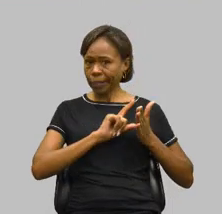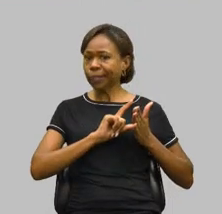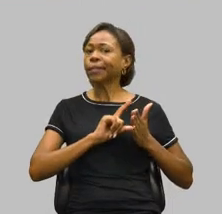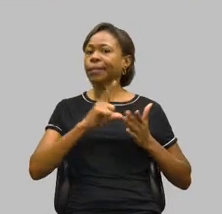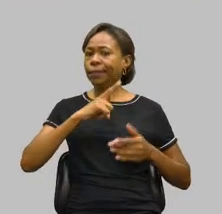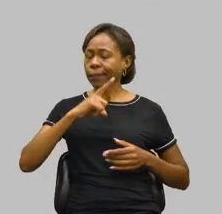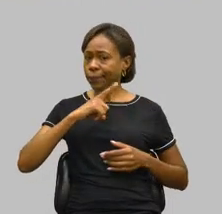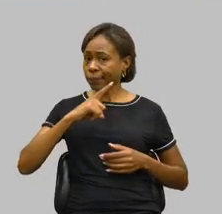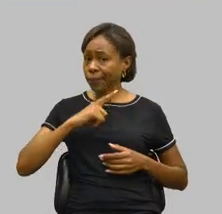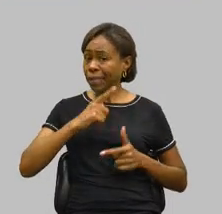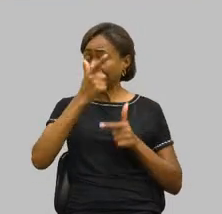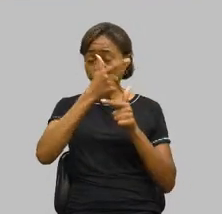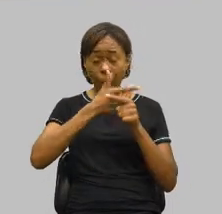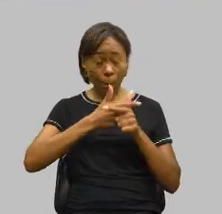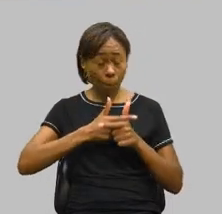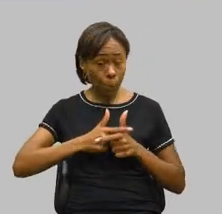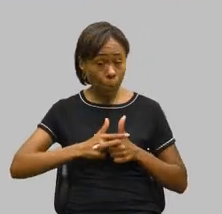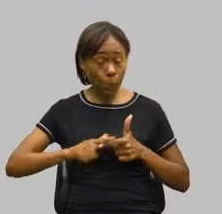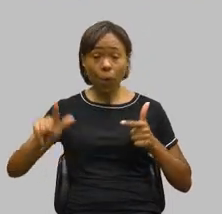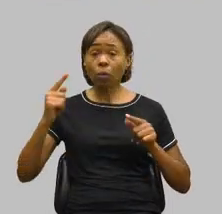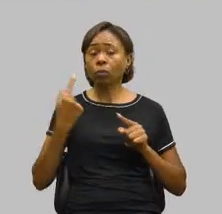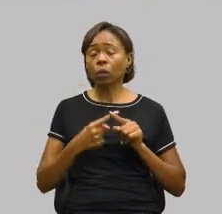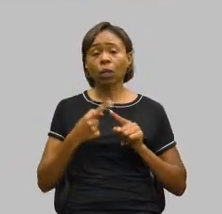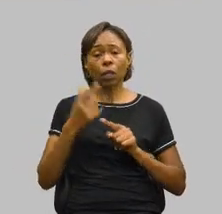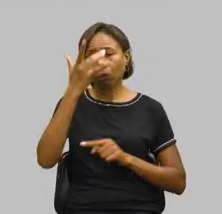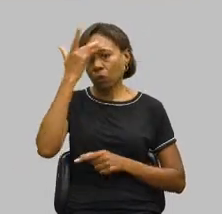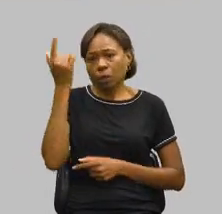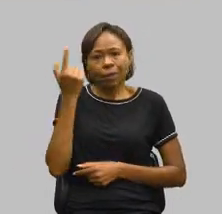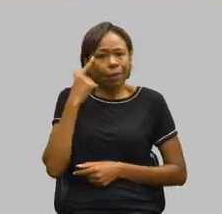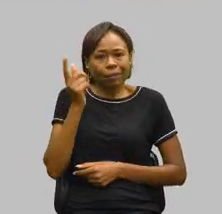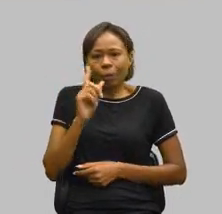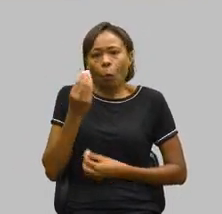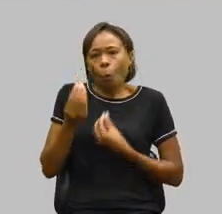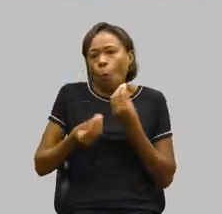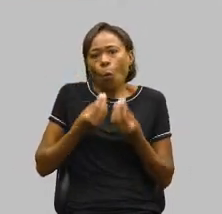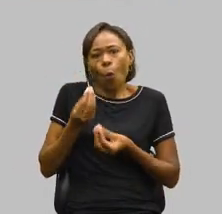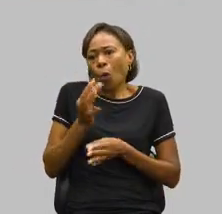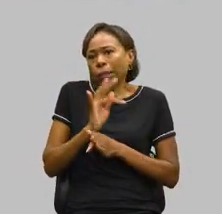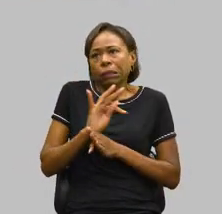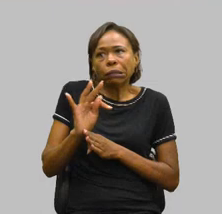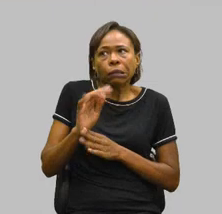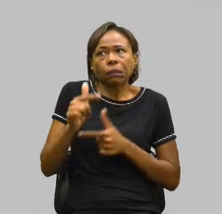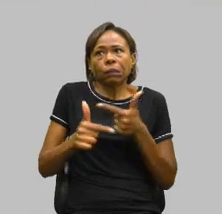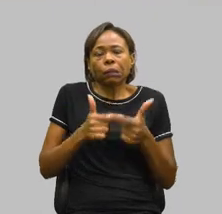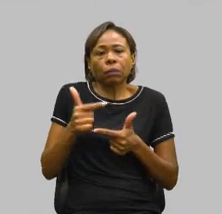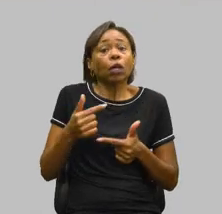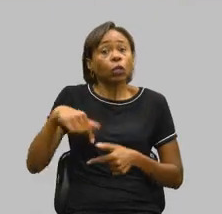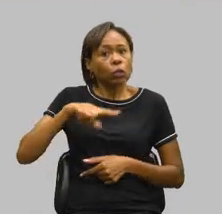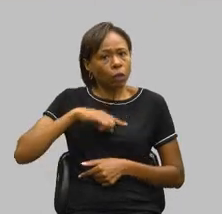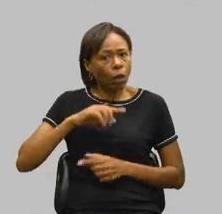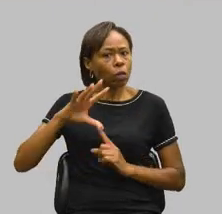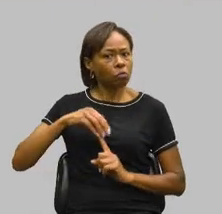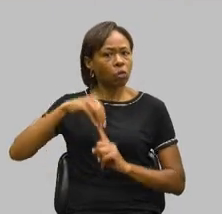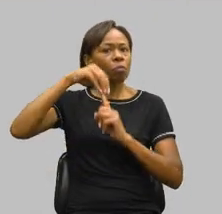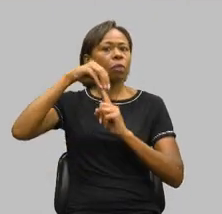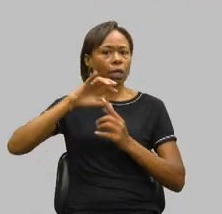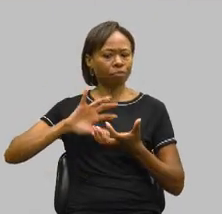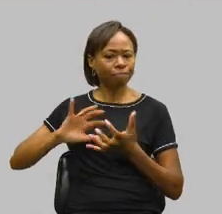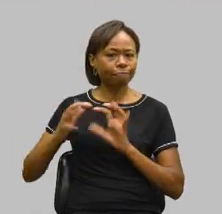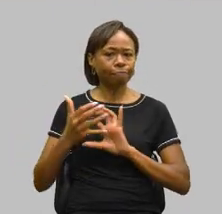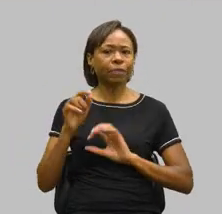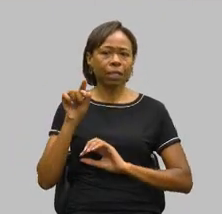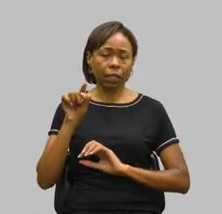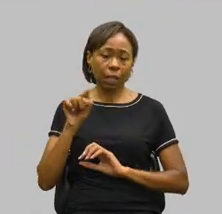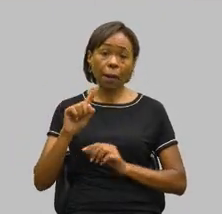as pessoas não sabiam Como de fato realizar aquele serviço e a gente foi aí Pioneiro no estado nessa inovação fomos a